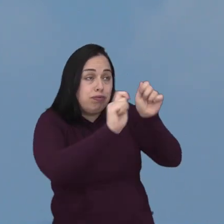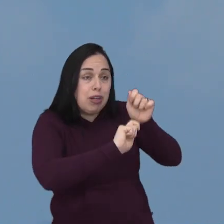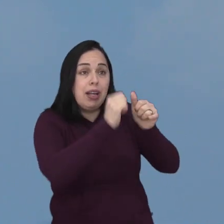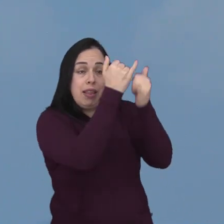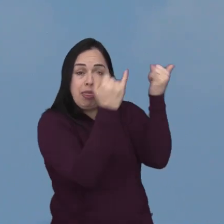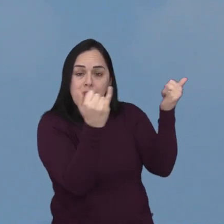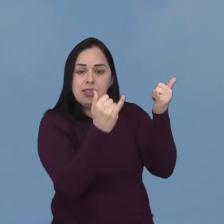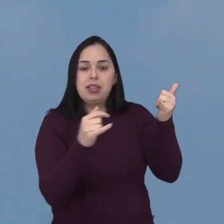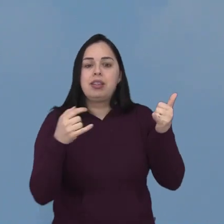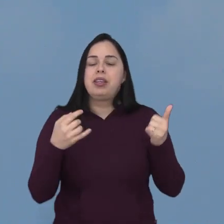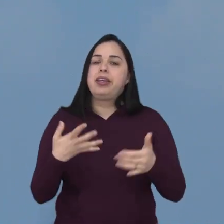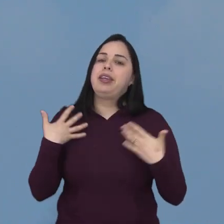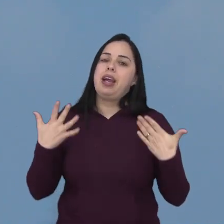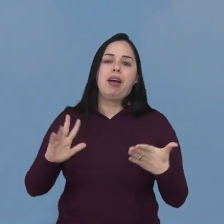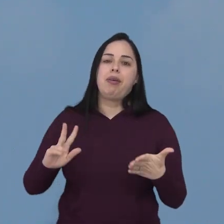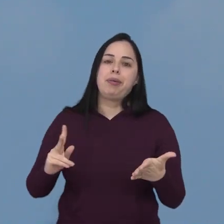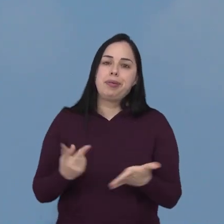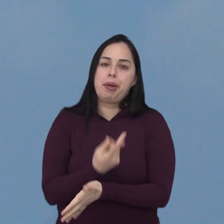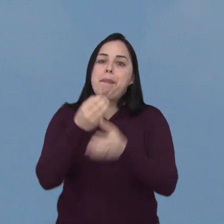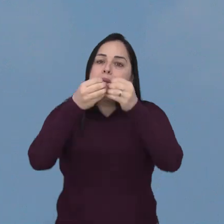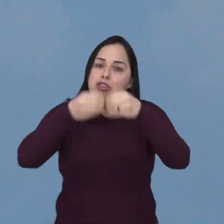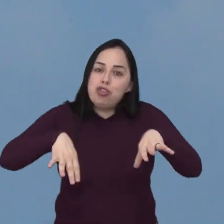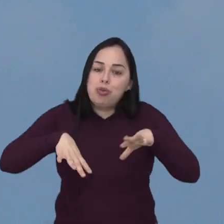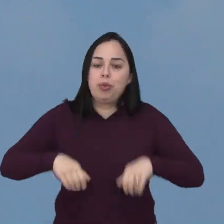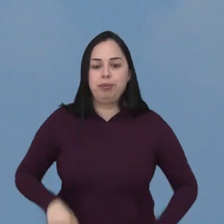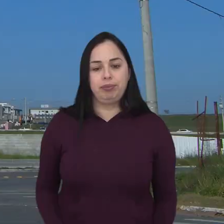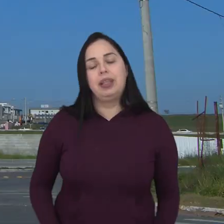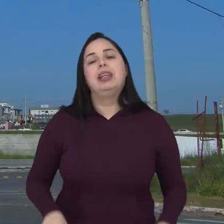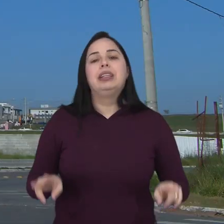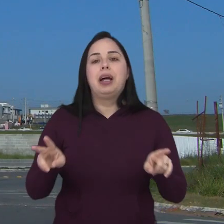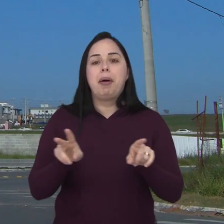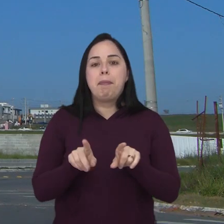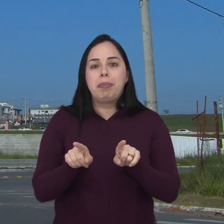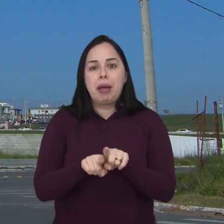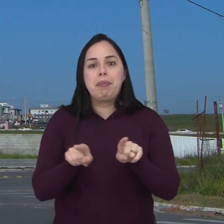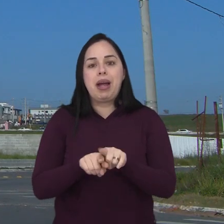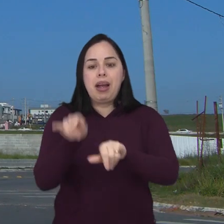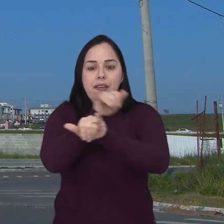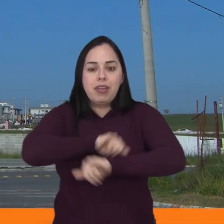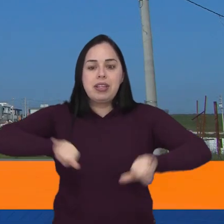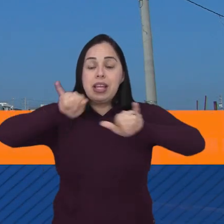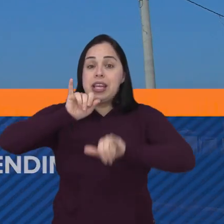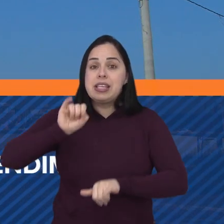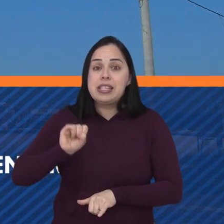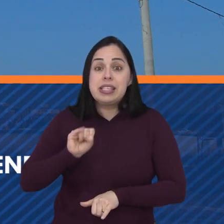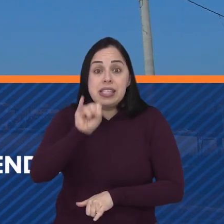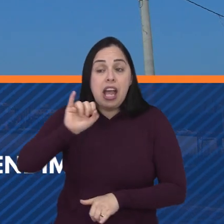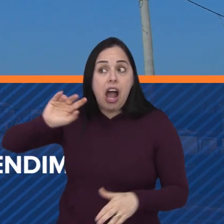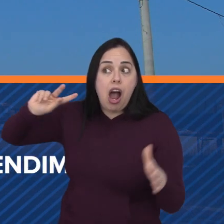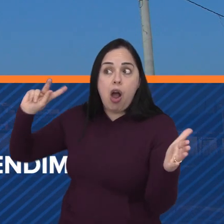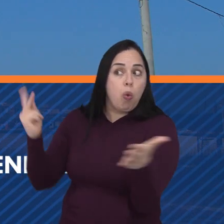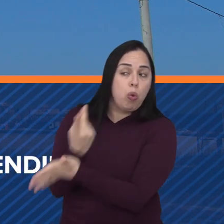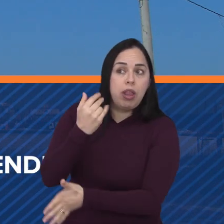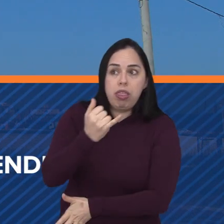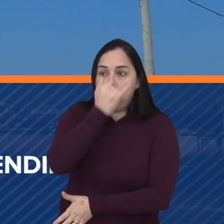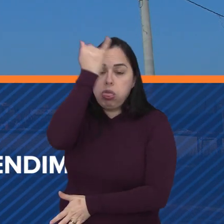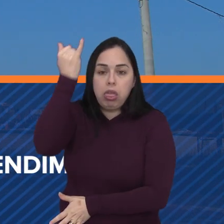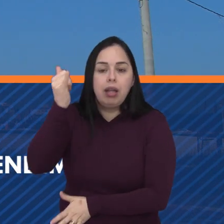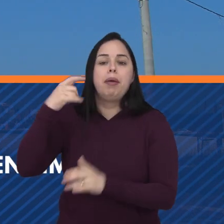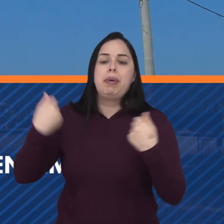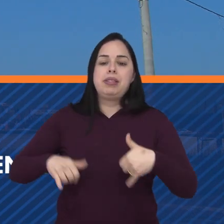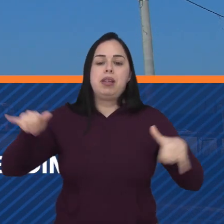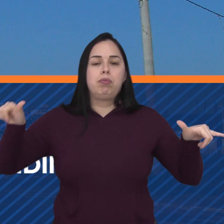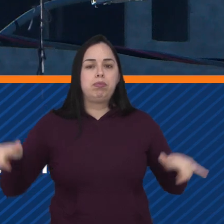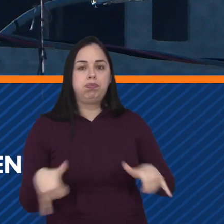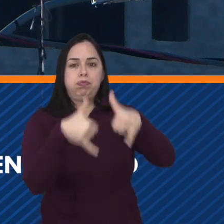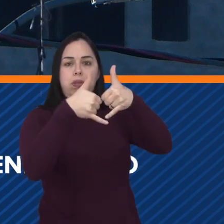foram registrados e 34 mil clientes afetados. Vale ressaltar que, em caso de acidentes relacionados ao sistema de energia,